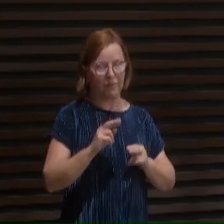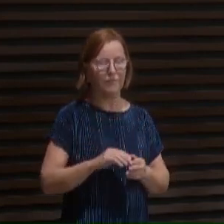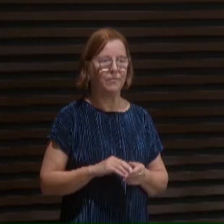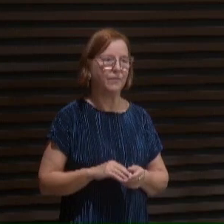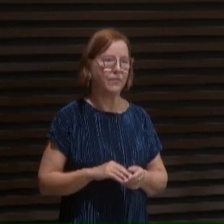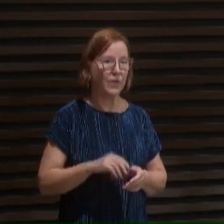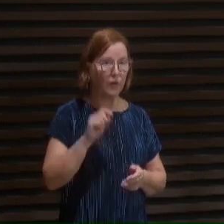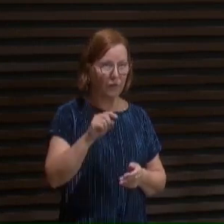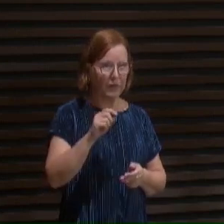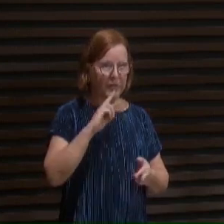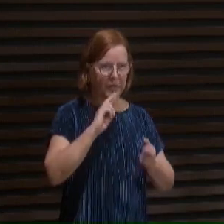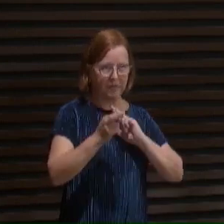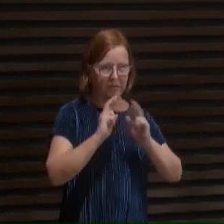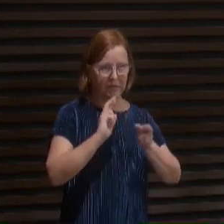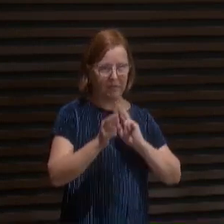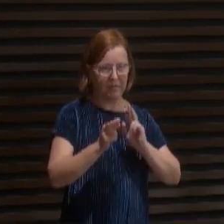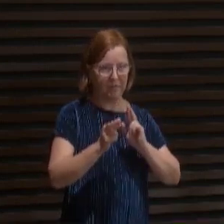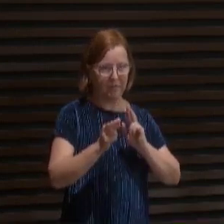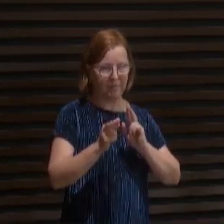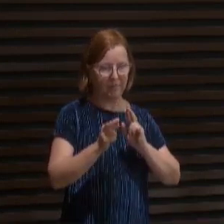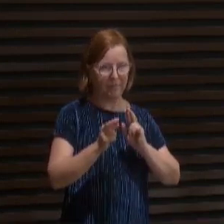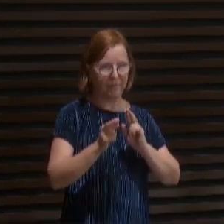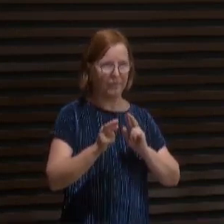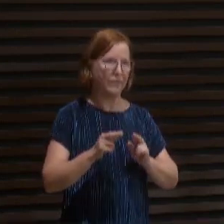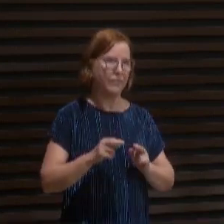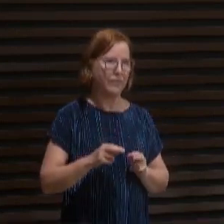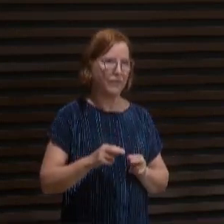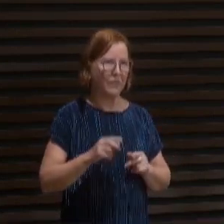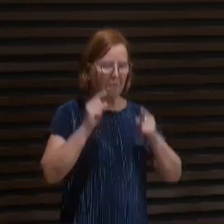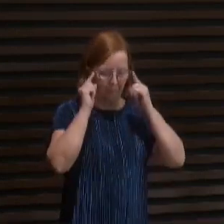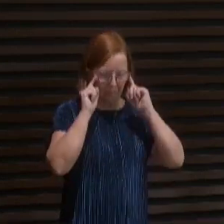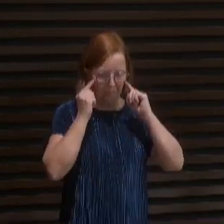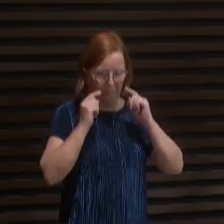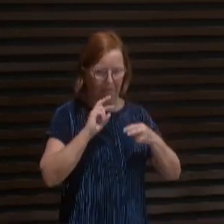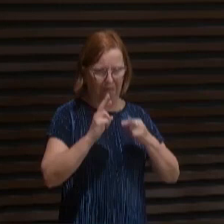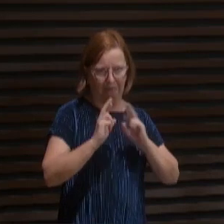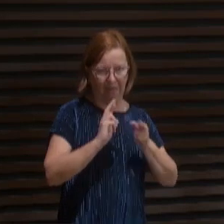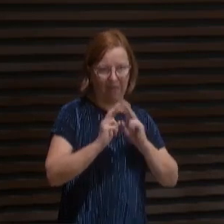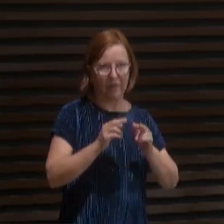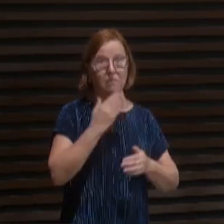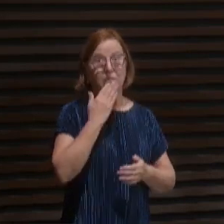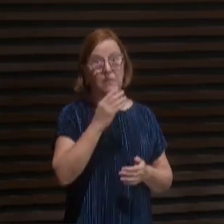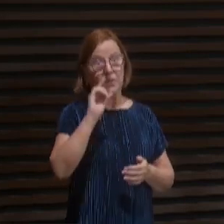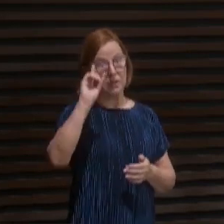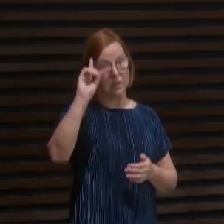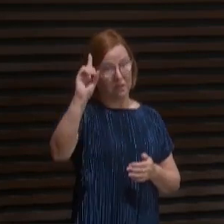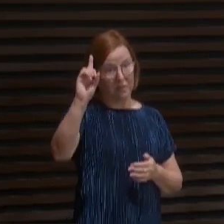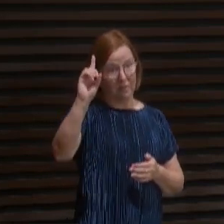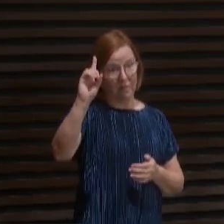Você que é murmurante, reclamador, choramingador, peça a Deus que